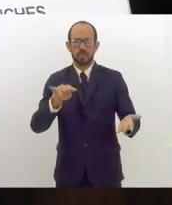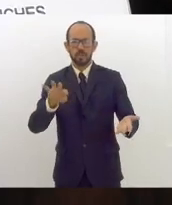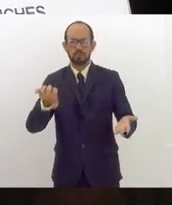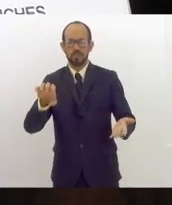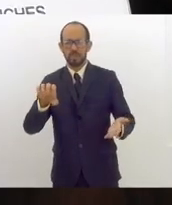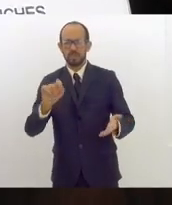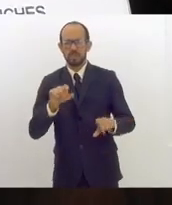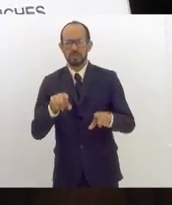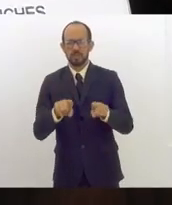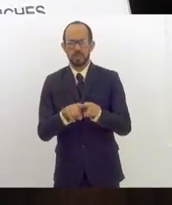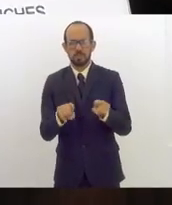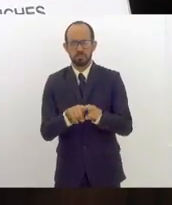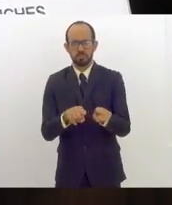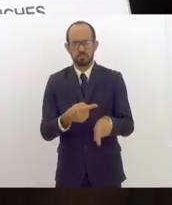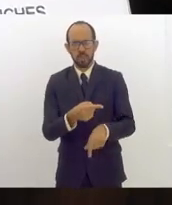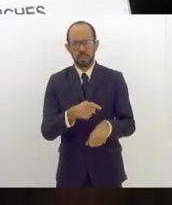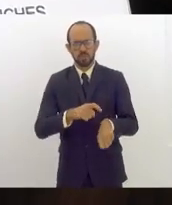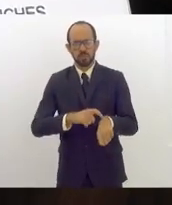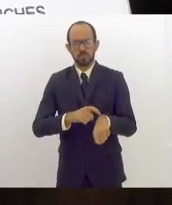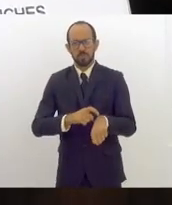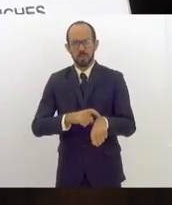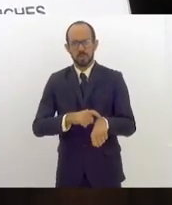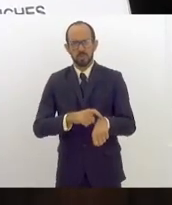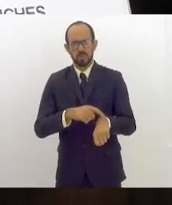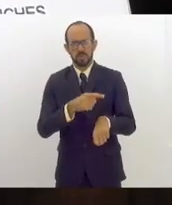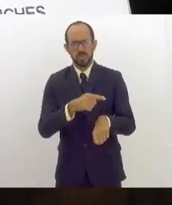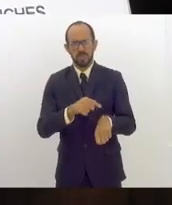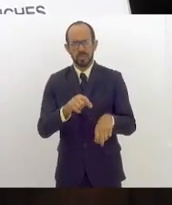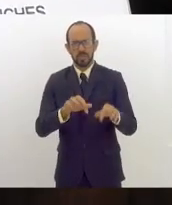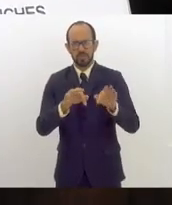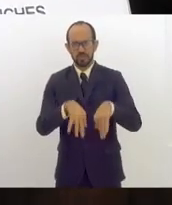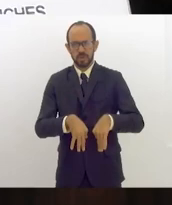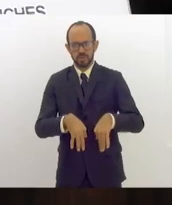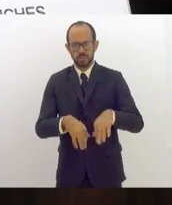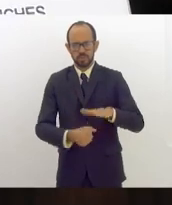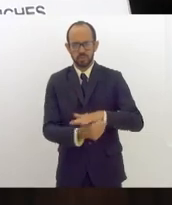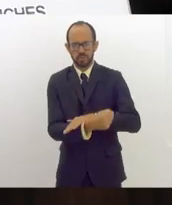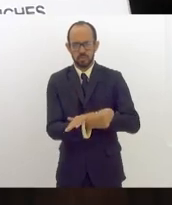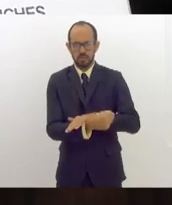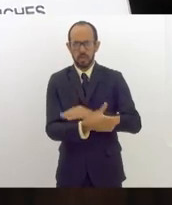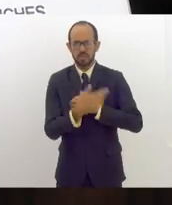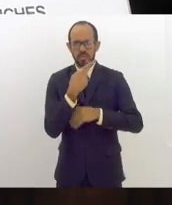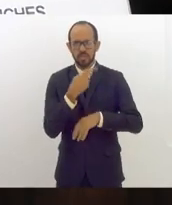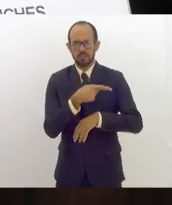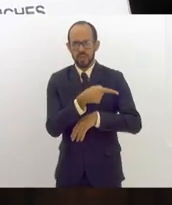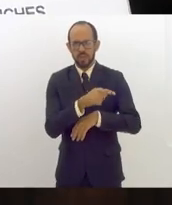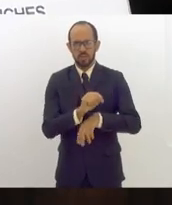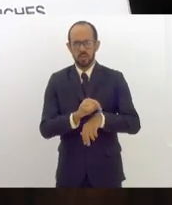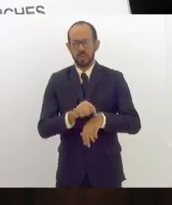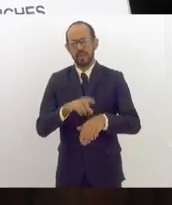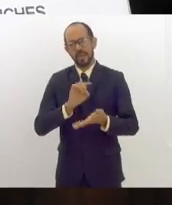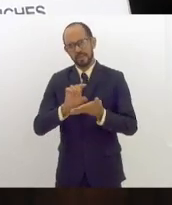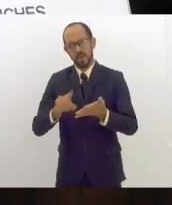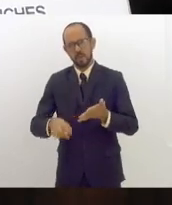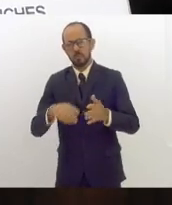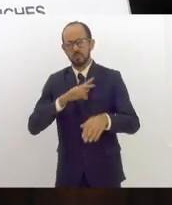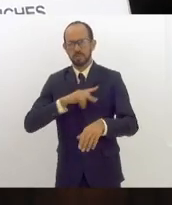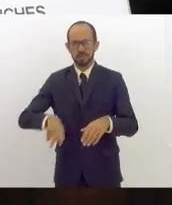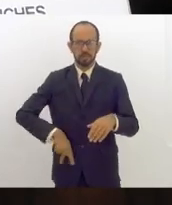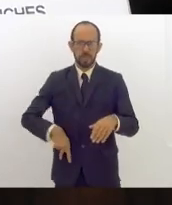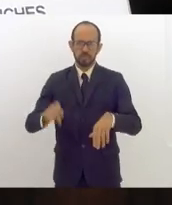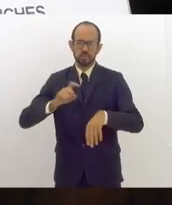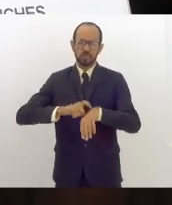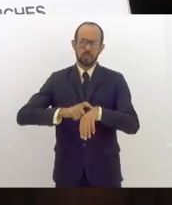momento da sua despedida é ressaltou bem né Cada Presidente no seu momento apropriado e